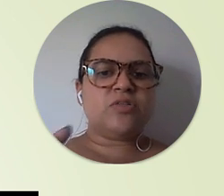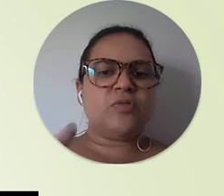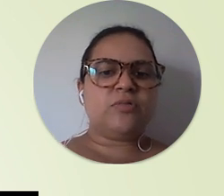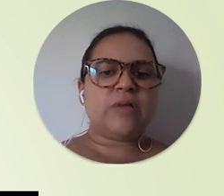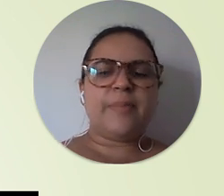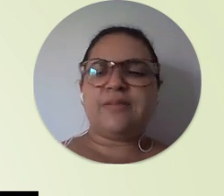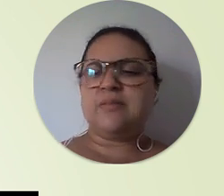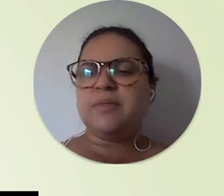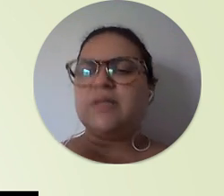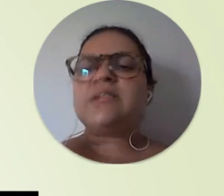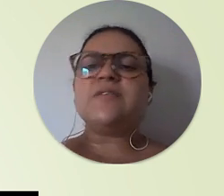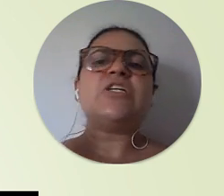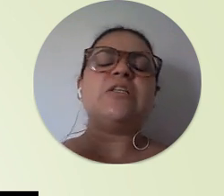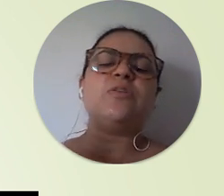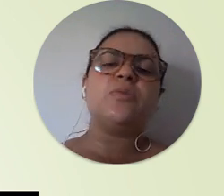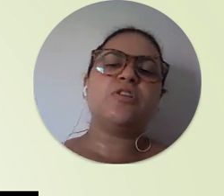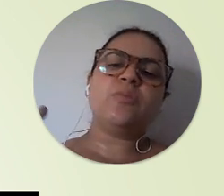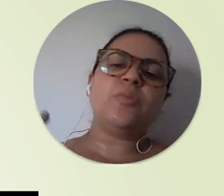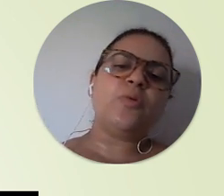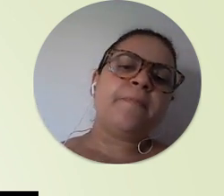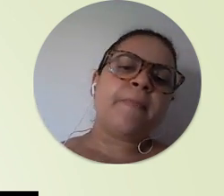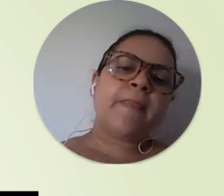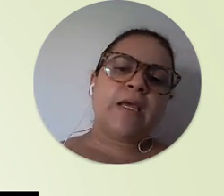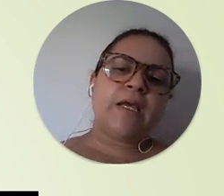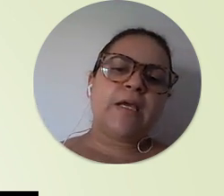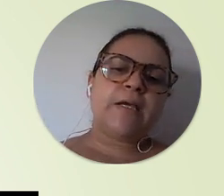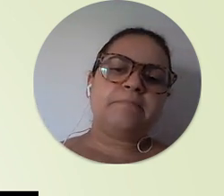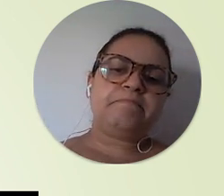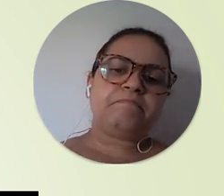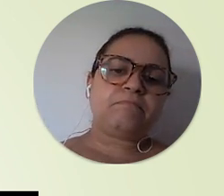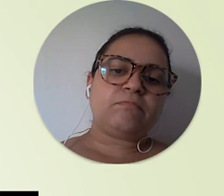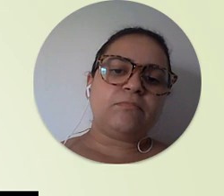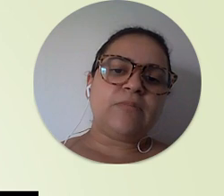você já tomou hepatite B, se você já tomou